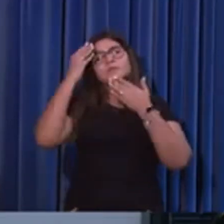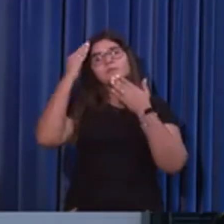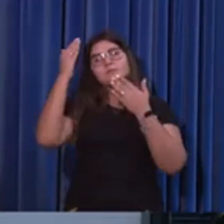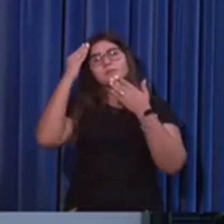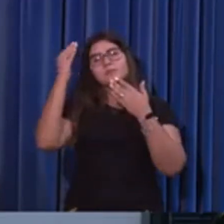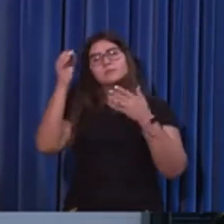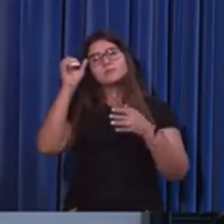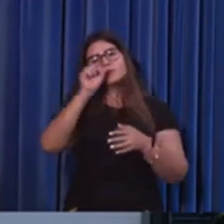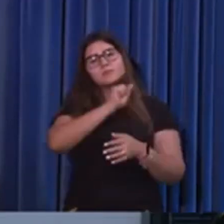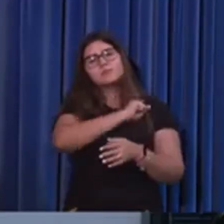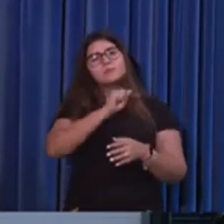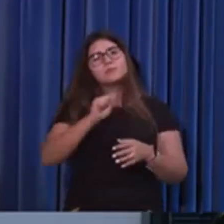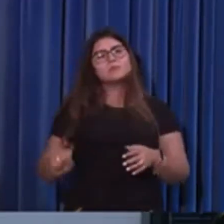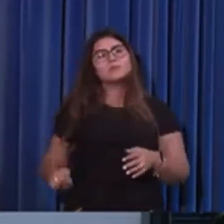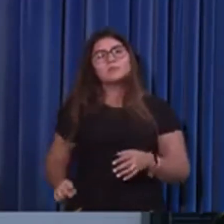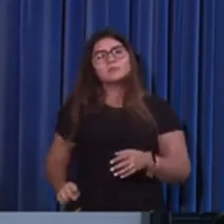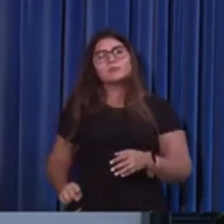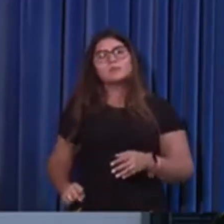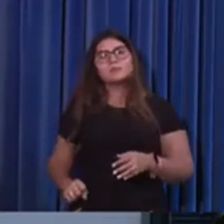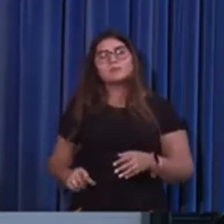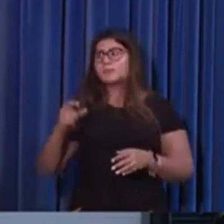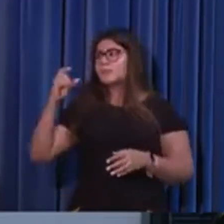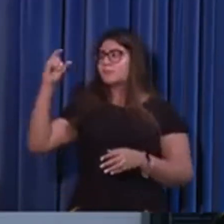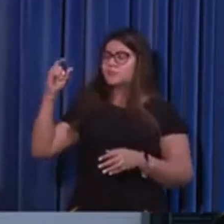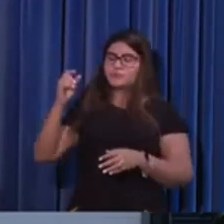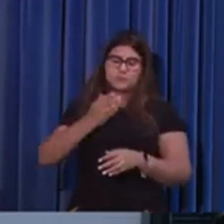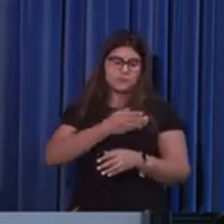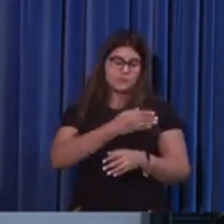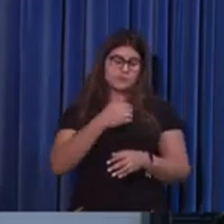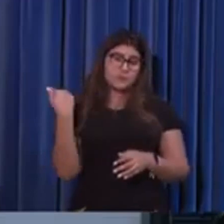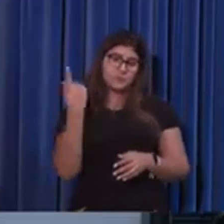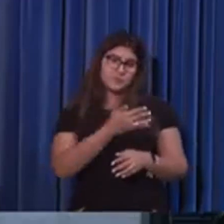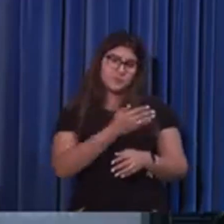Senhor que esta palavra fique em nosso coração.